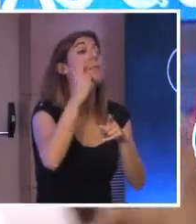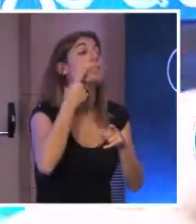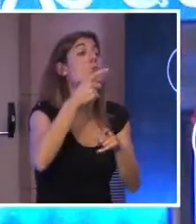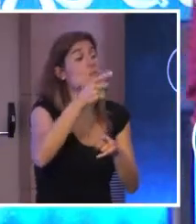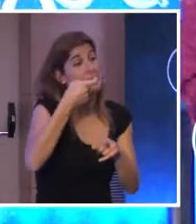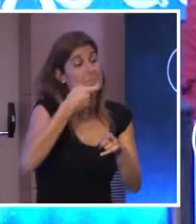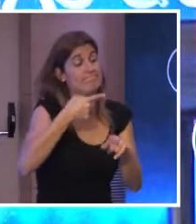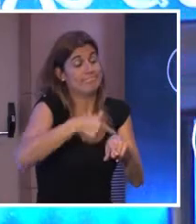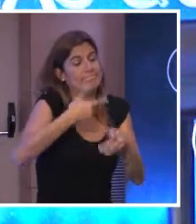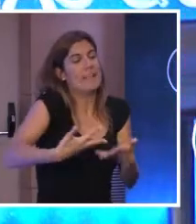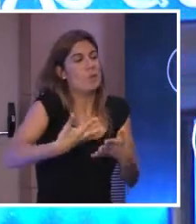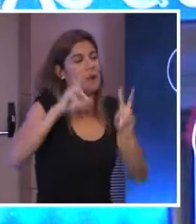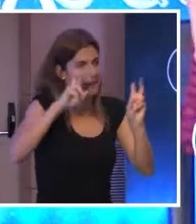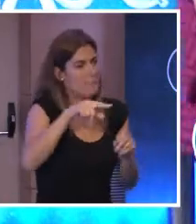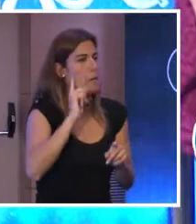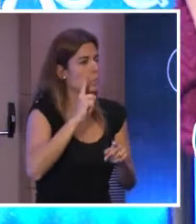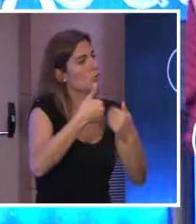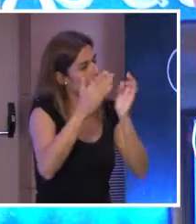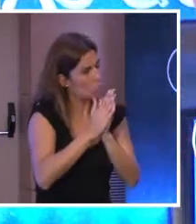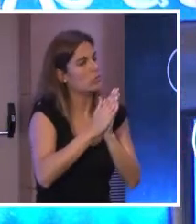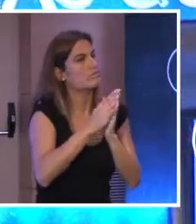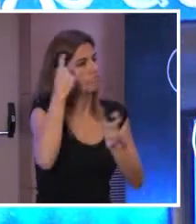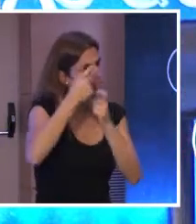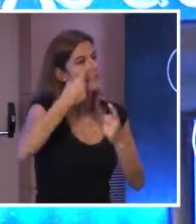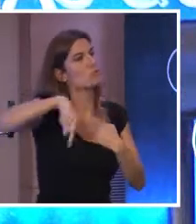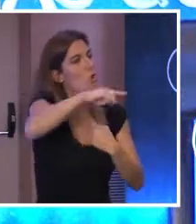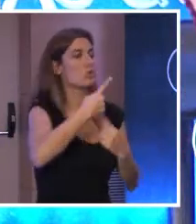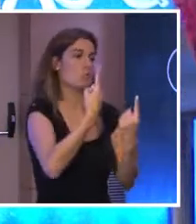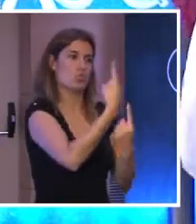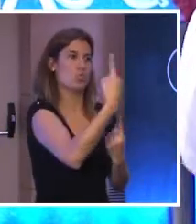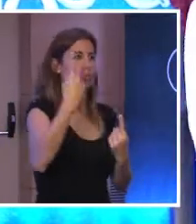questão atual e que merece ser lembrada e podemos todos fazer a nossa parte. E